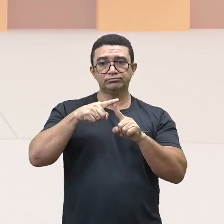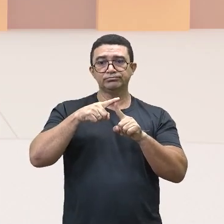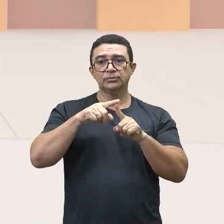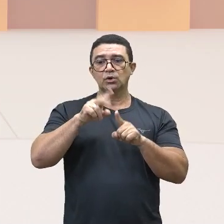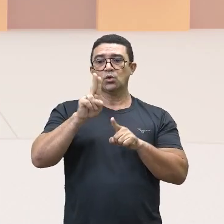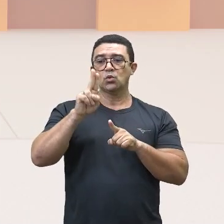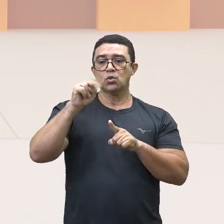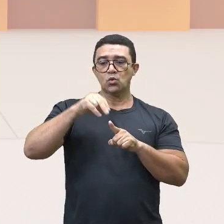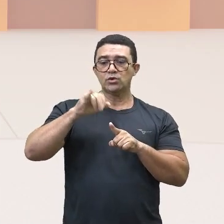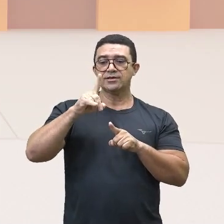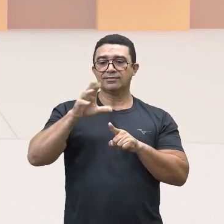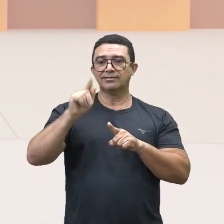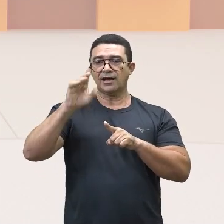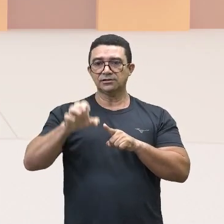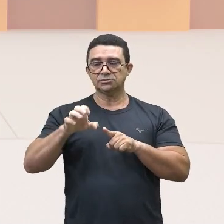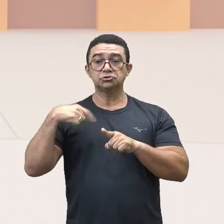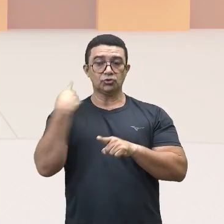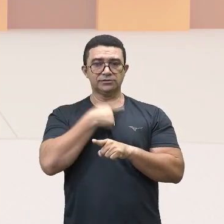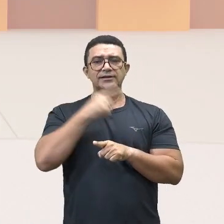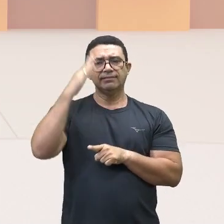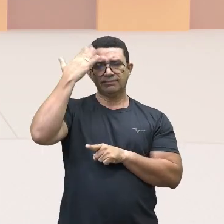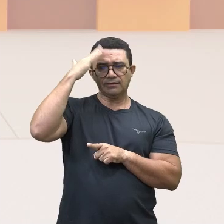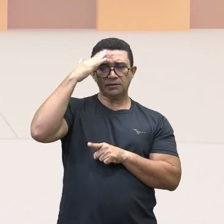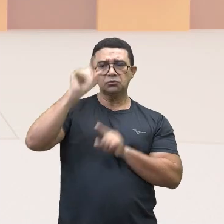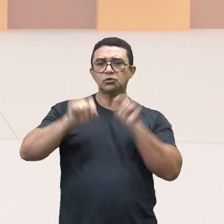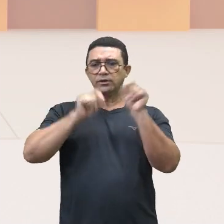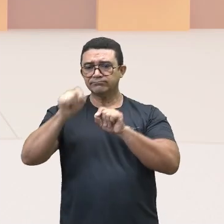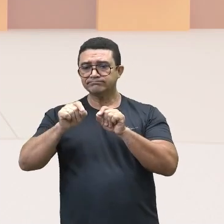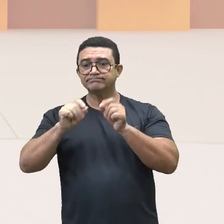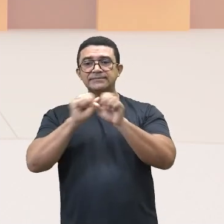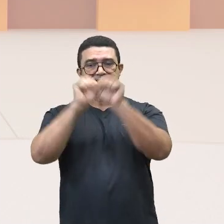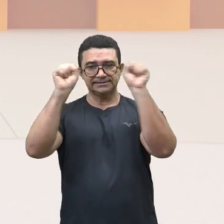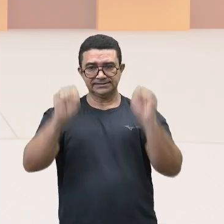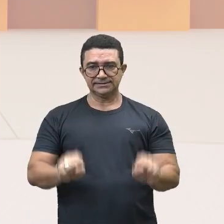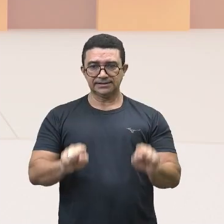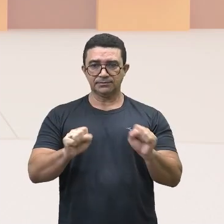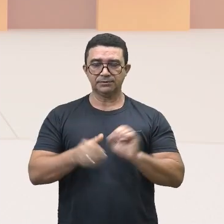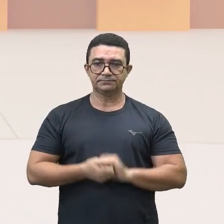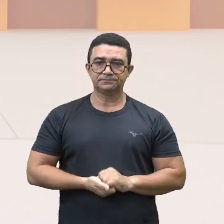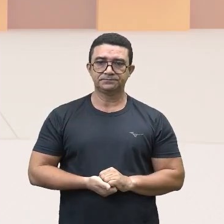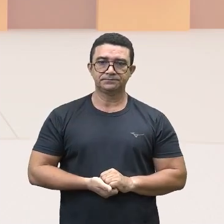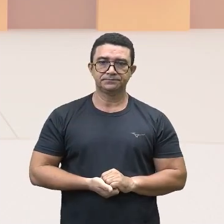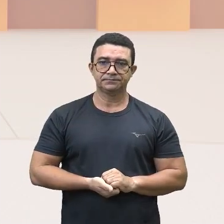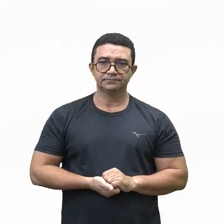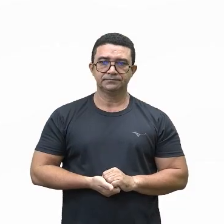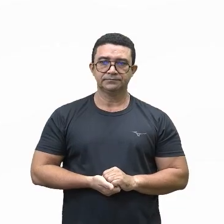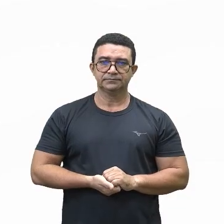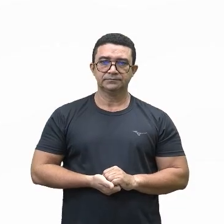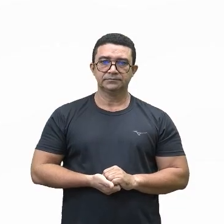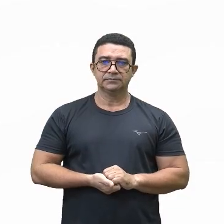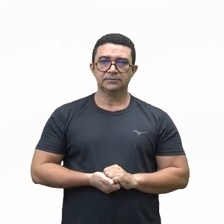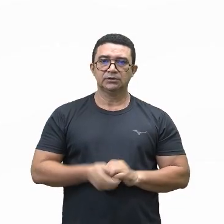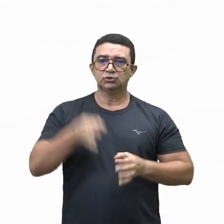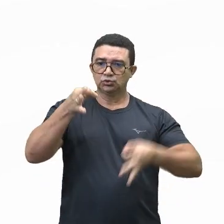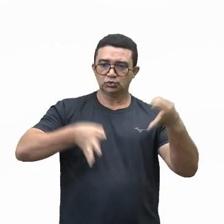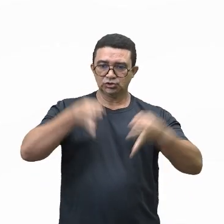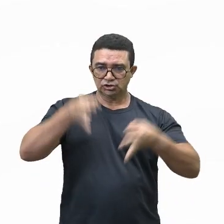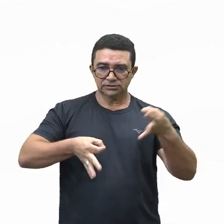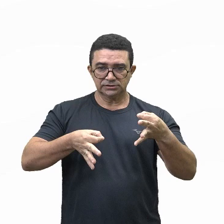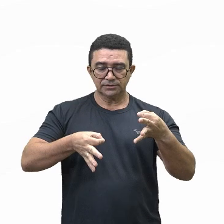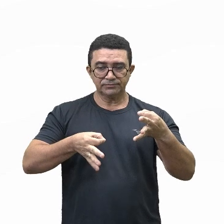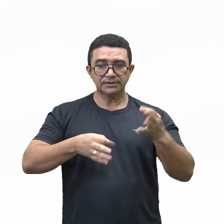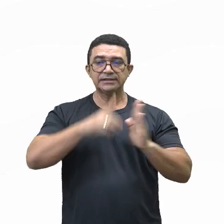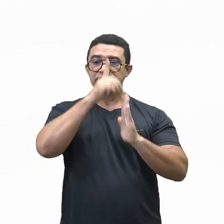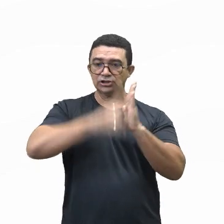que entendemos por sistema, é isso? Muito bem. Então, vamos lá. Justiça e direito